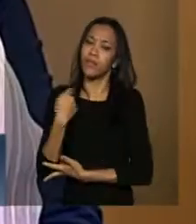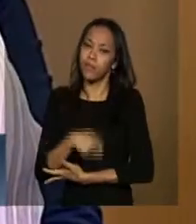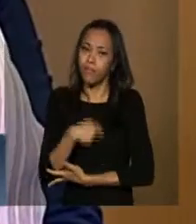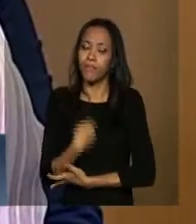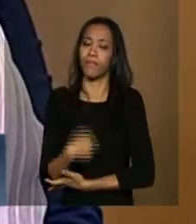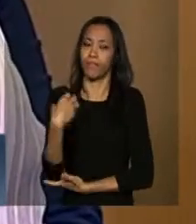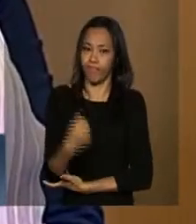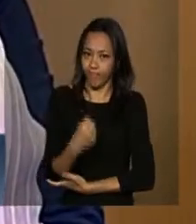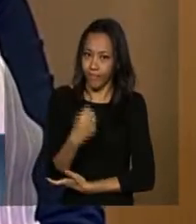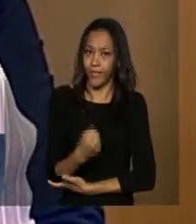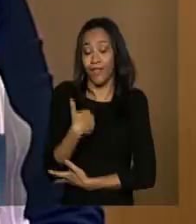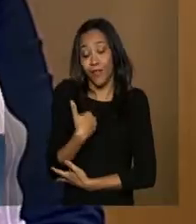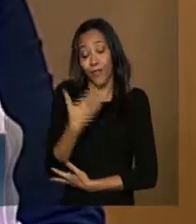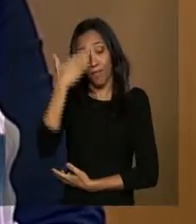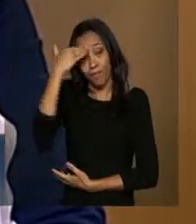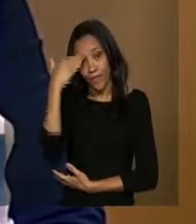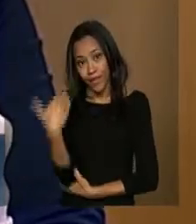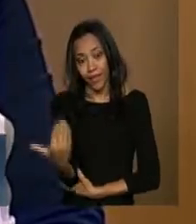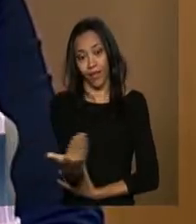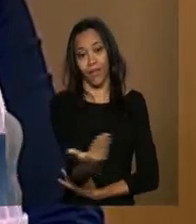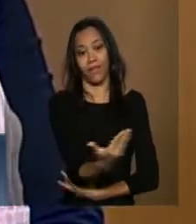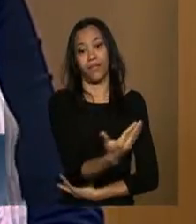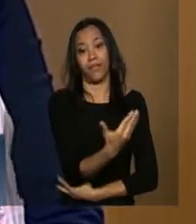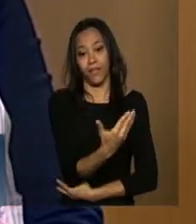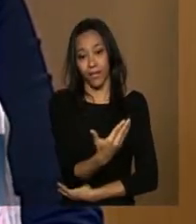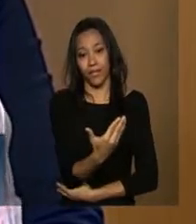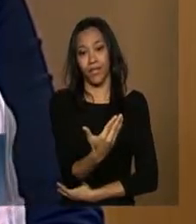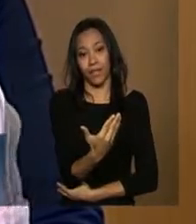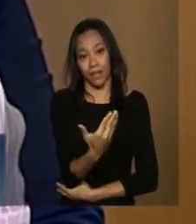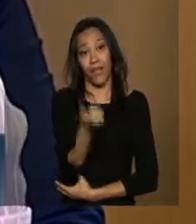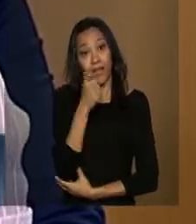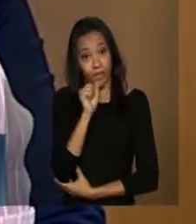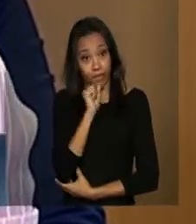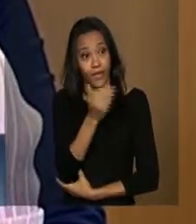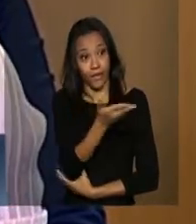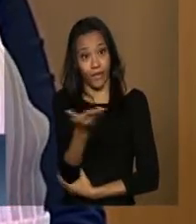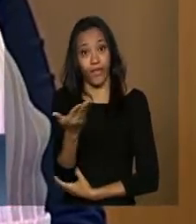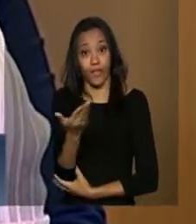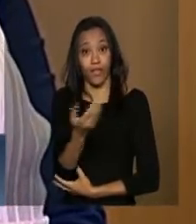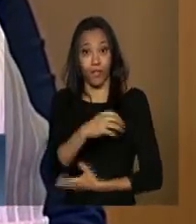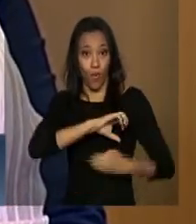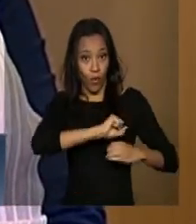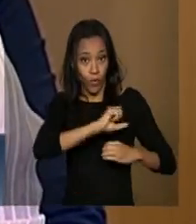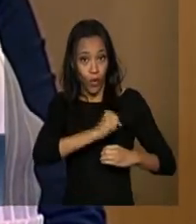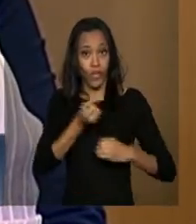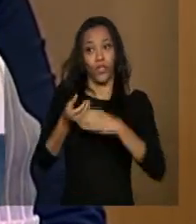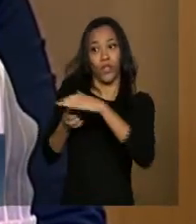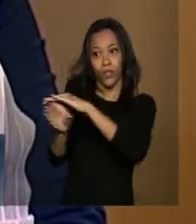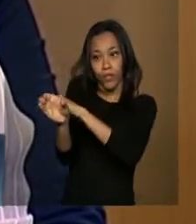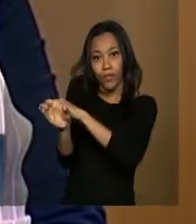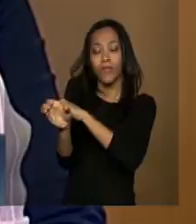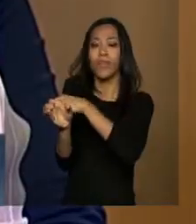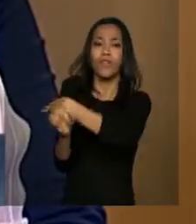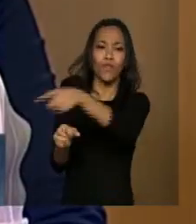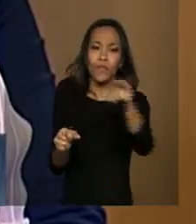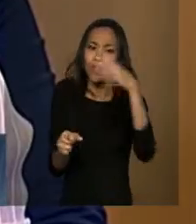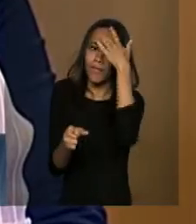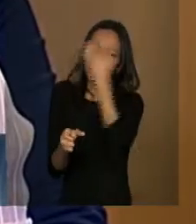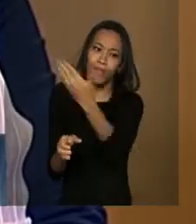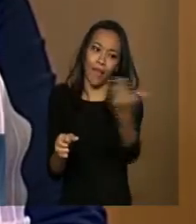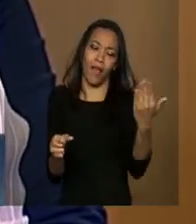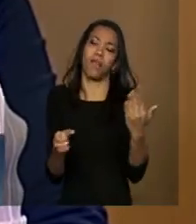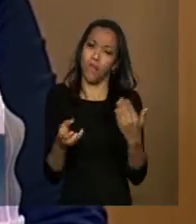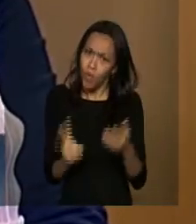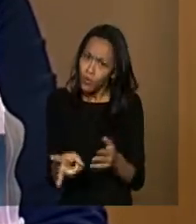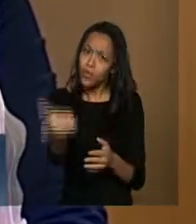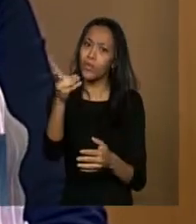Então, muito obrigada. Por ser doadora, né? E por todas vocês, mães que doam. E vamos